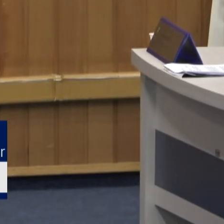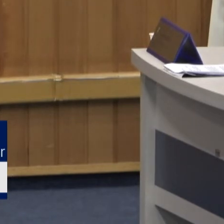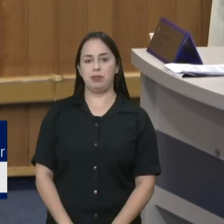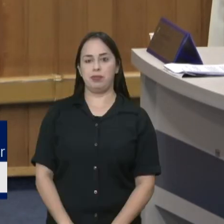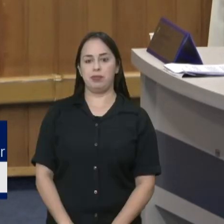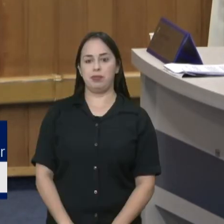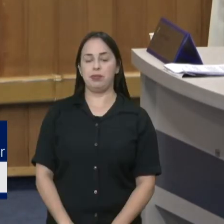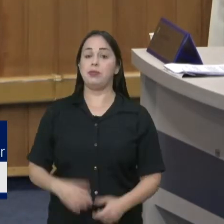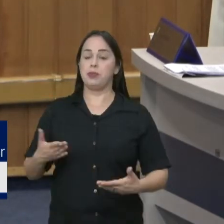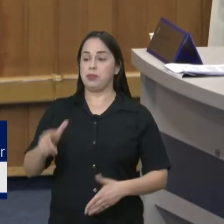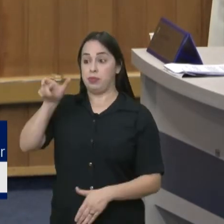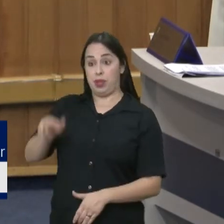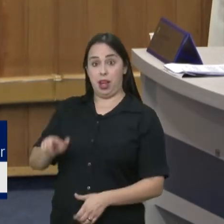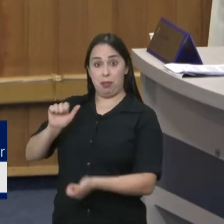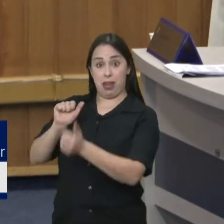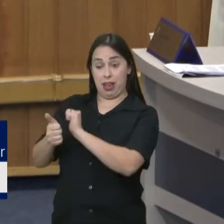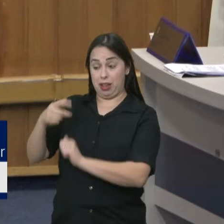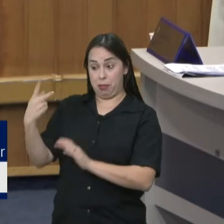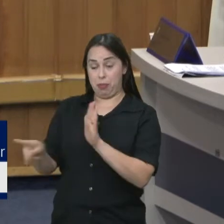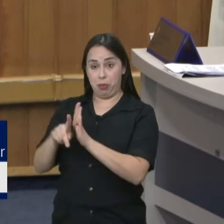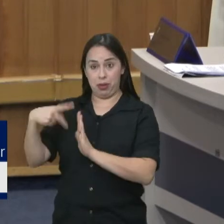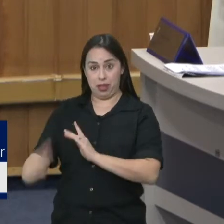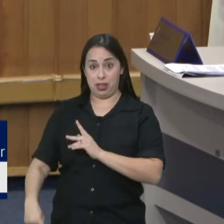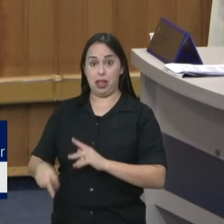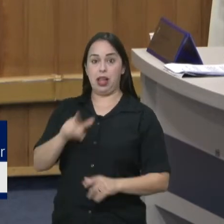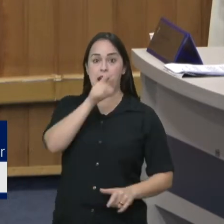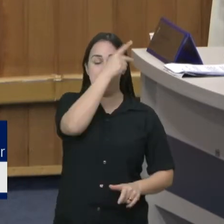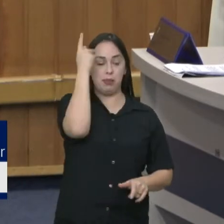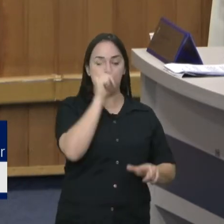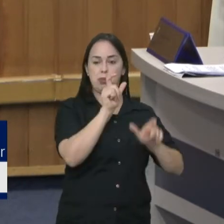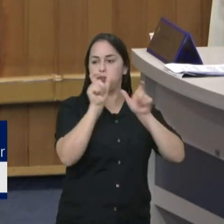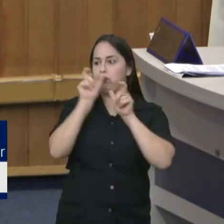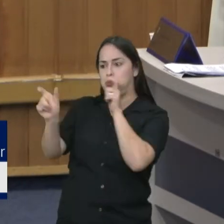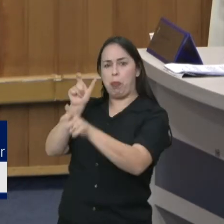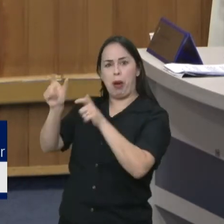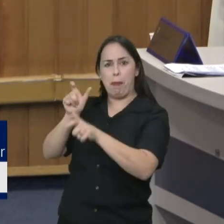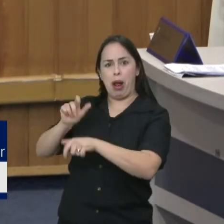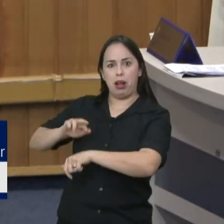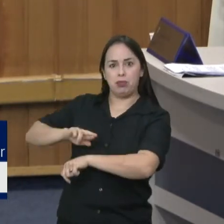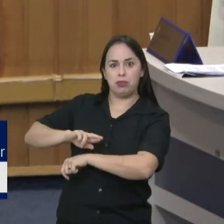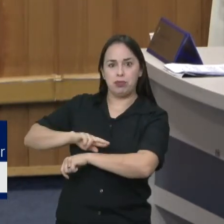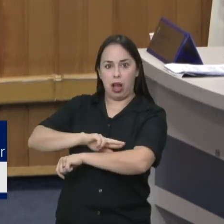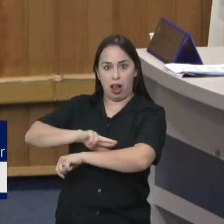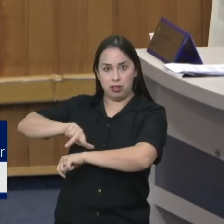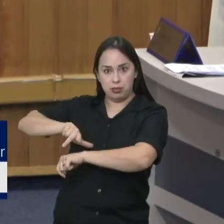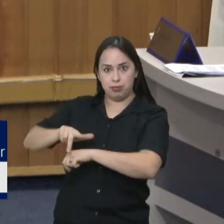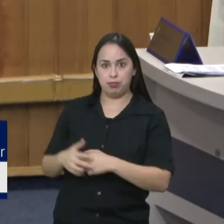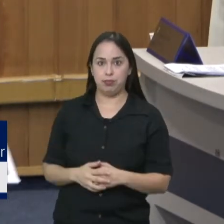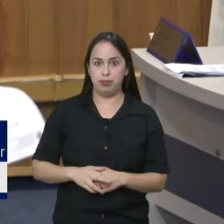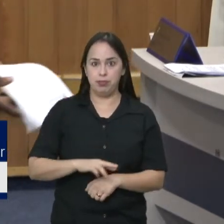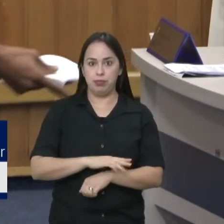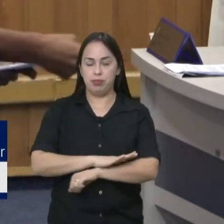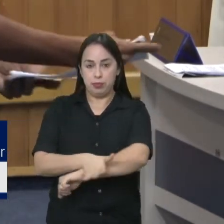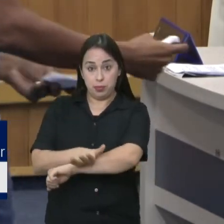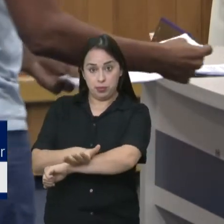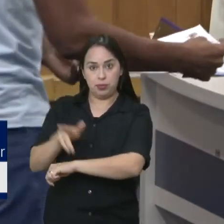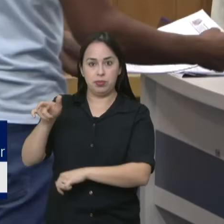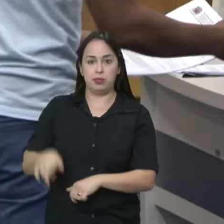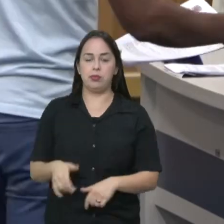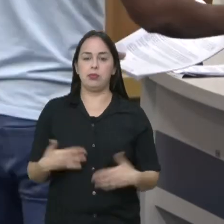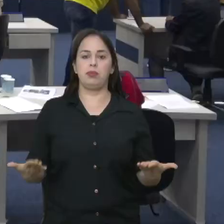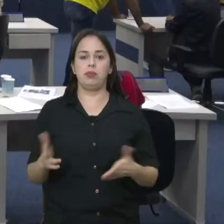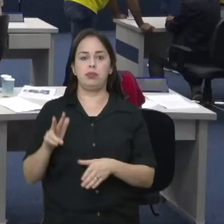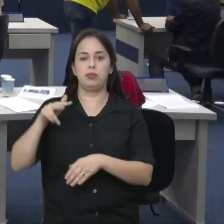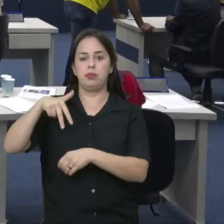triste. Principalmente uma atleta da nossa cidade. Então, é lamentável um fato desse. Com a palavra, do Renato